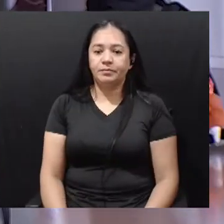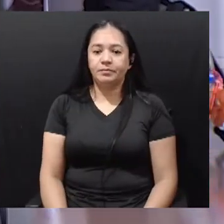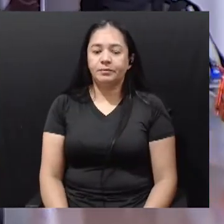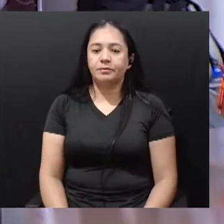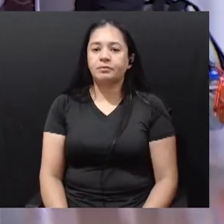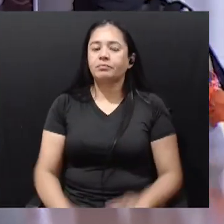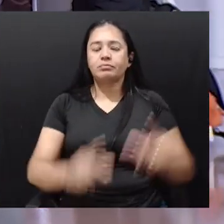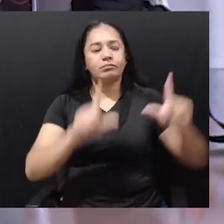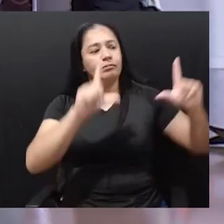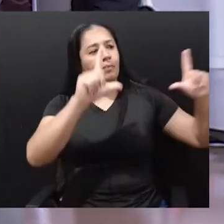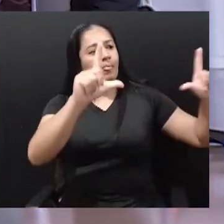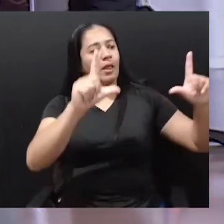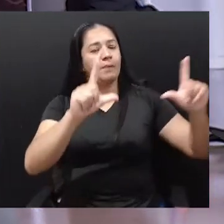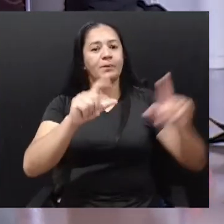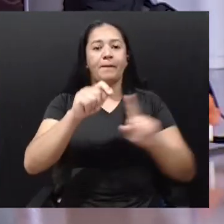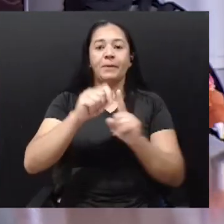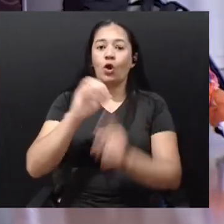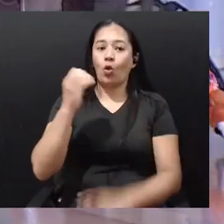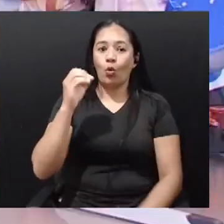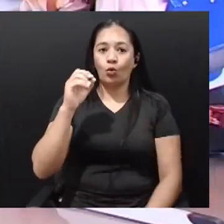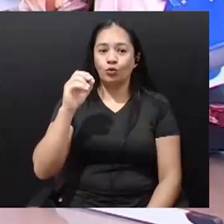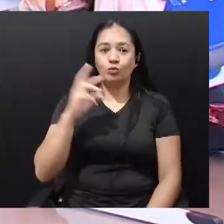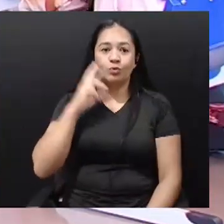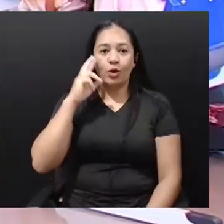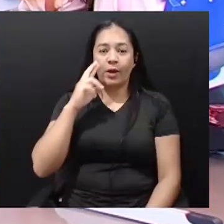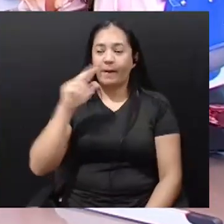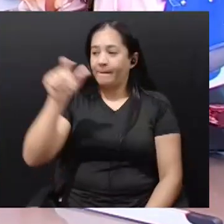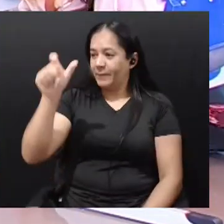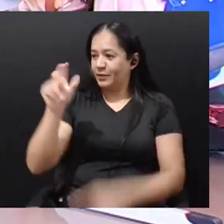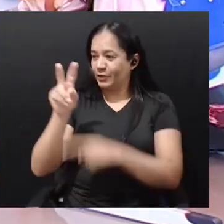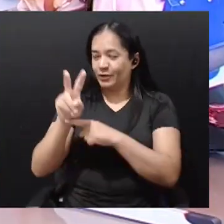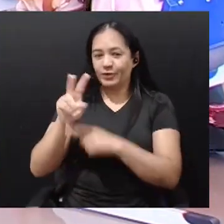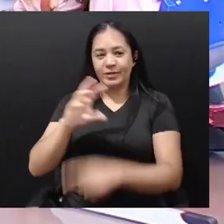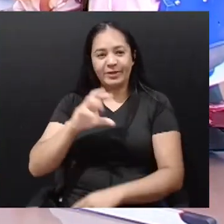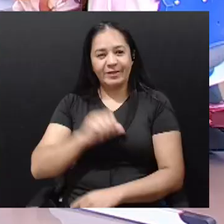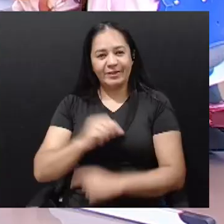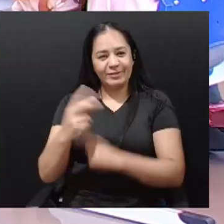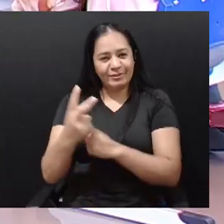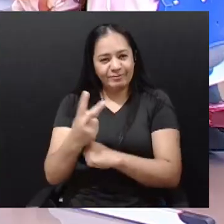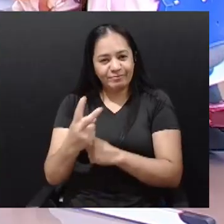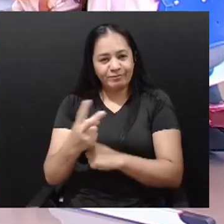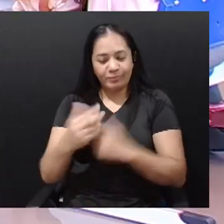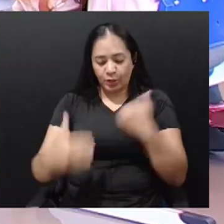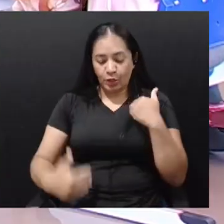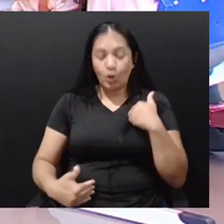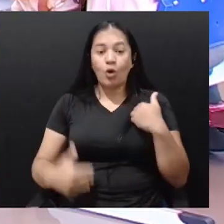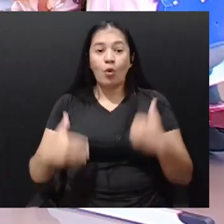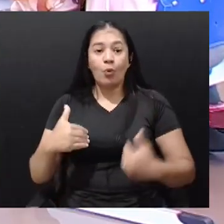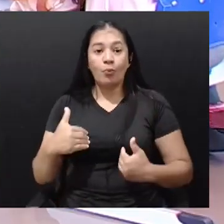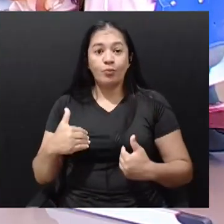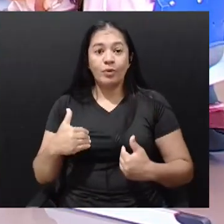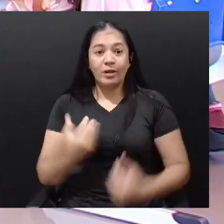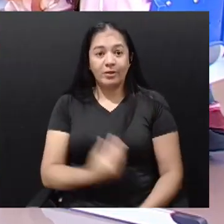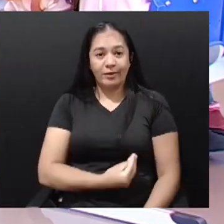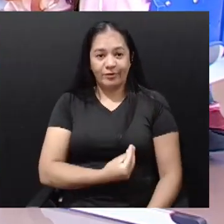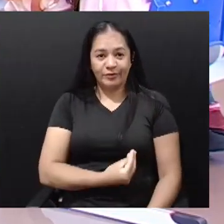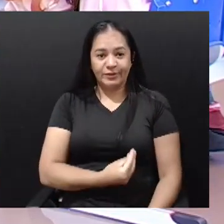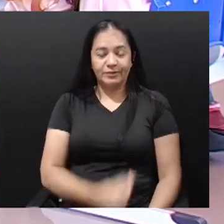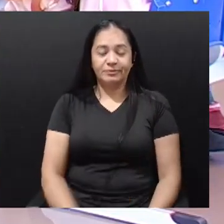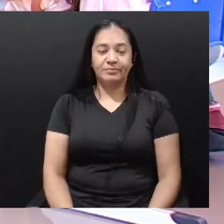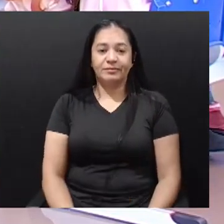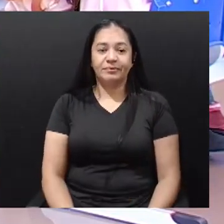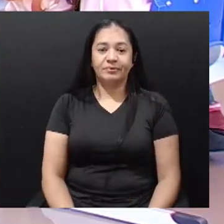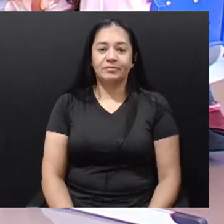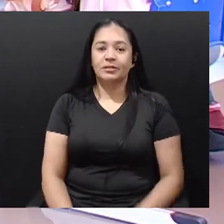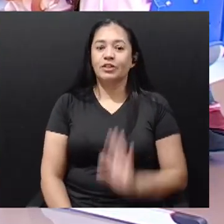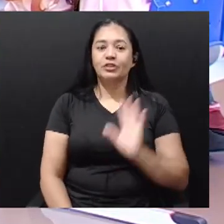Outubro Rosa, quem se cuida, se ama, se informa e se protege, seu corpo, sua vida. Quer dizer, tá